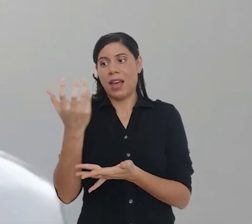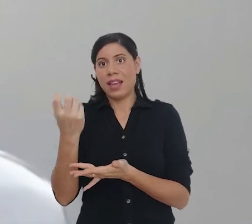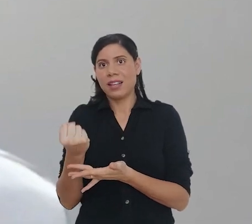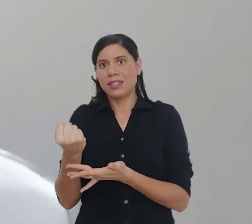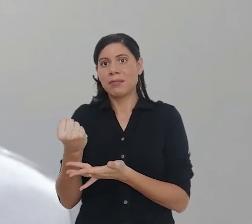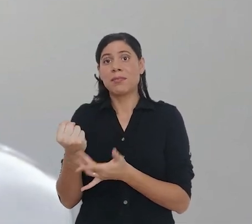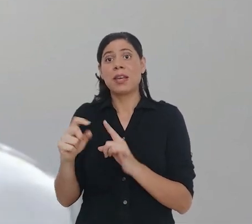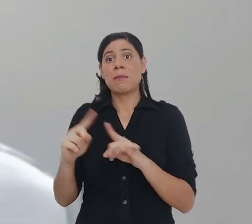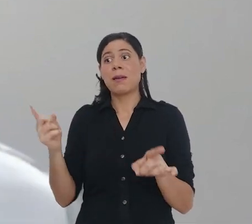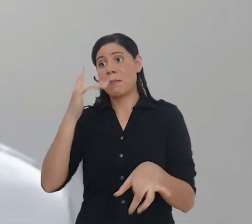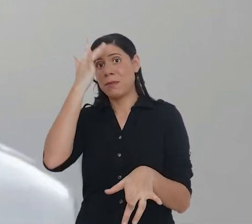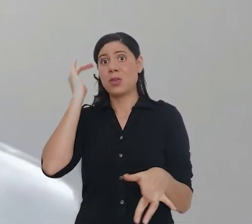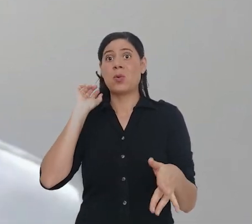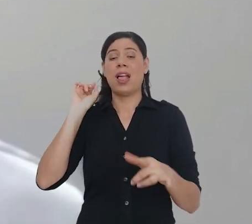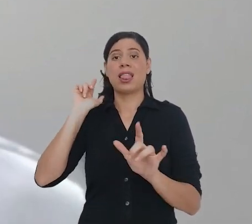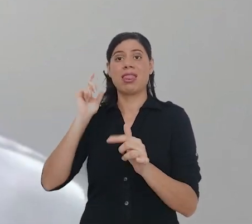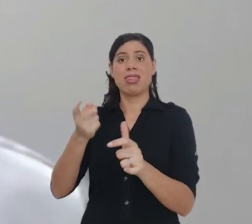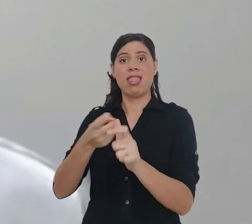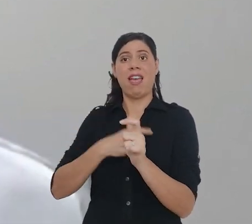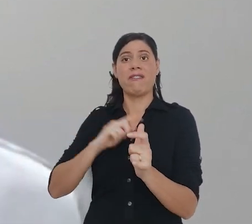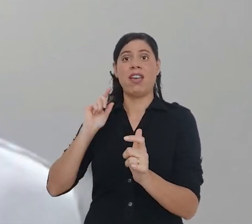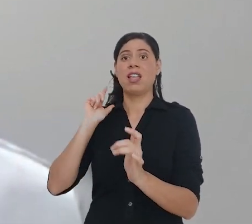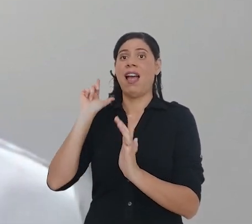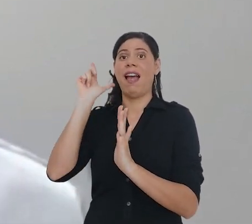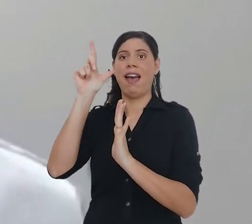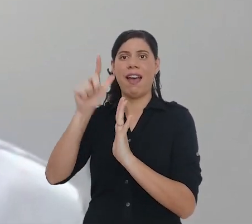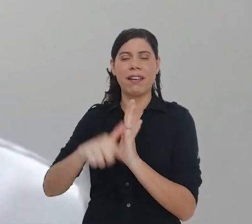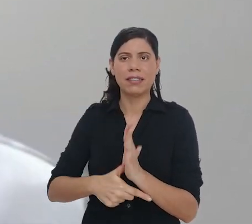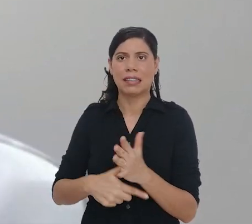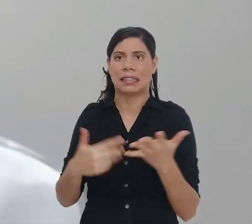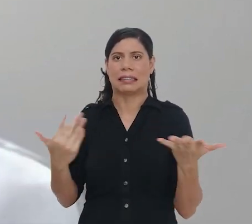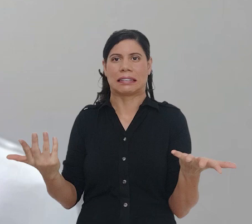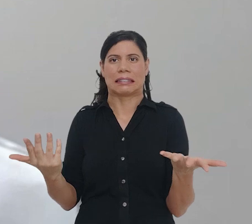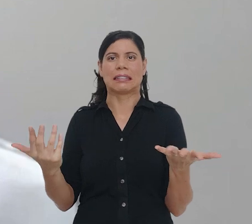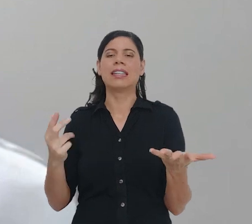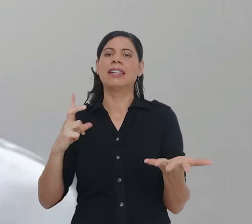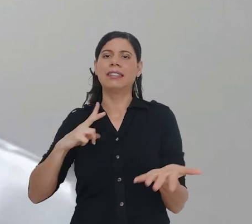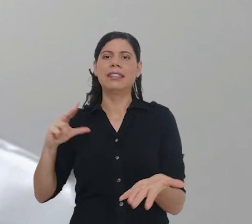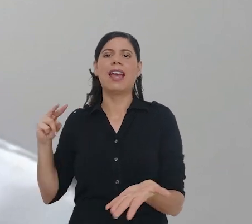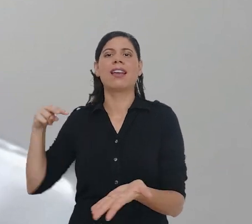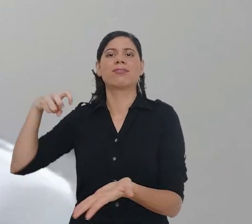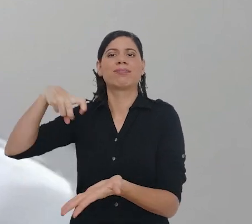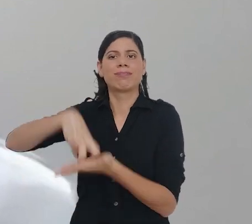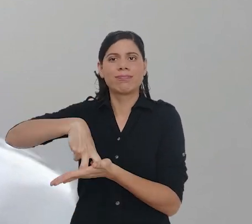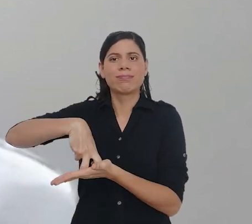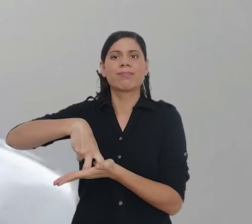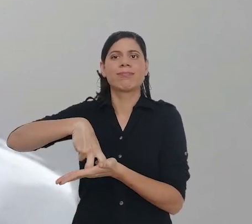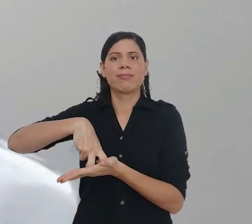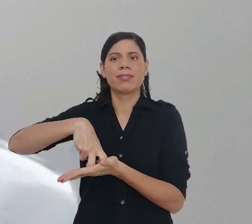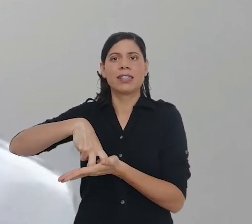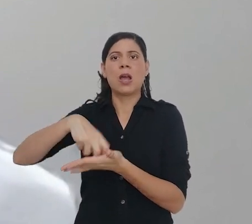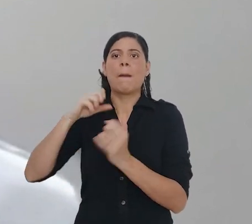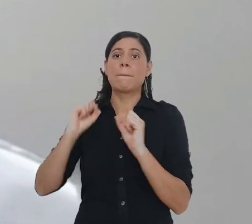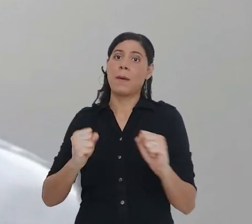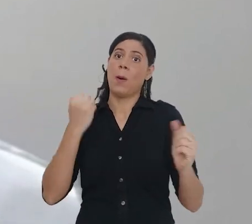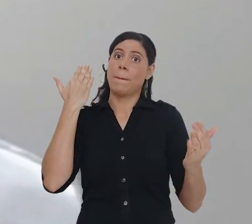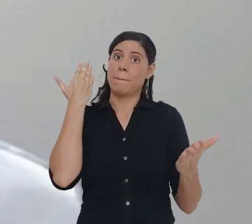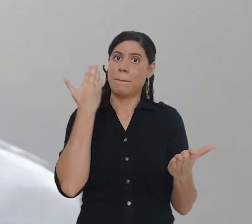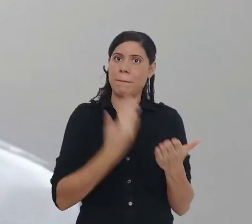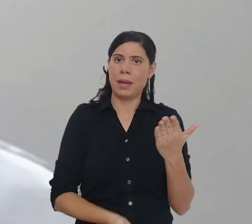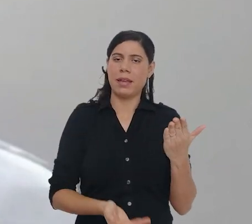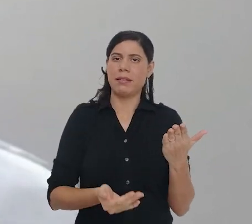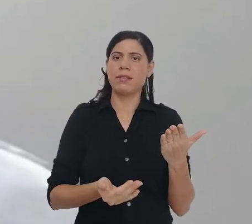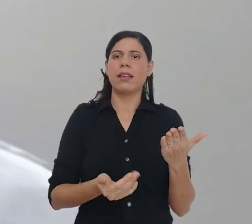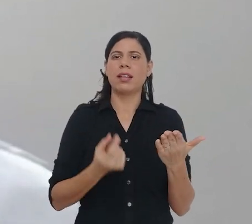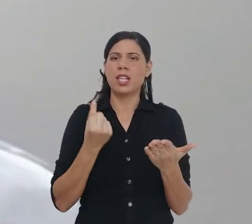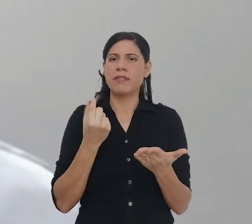iria receber o crédito, mas ele deixa de pagar, ele atrasa ainda mais o recebimento do crédito, e a lei prevê como penalidade, não só que ele pode